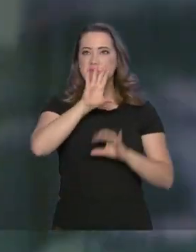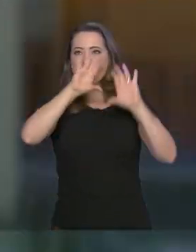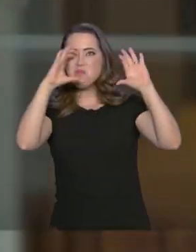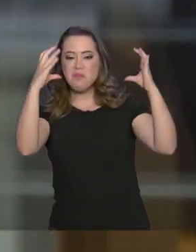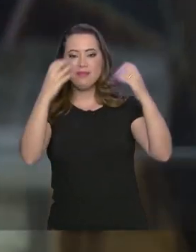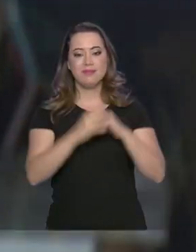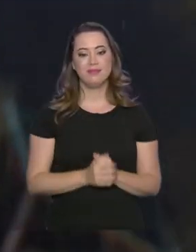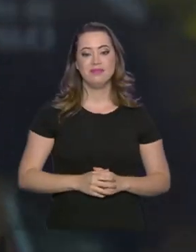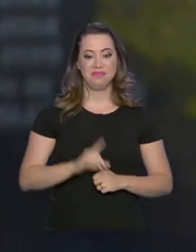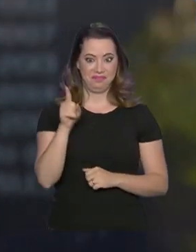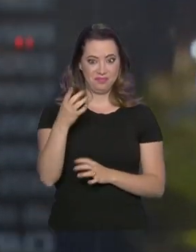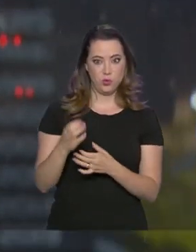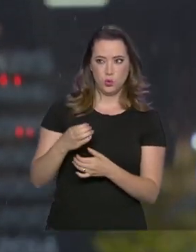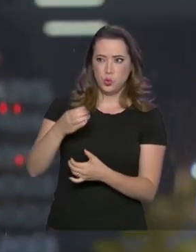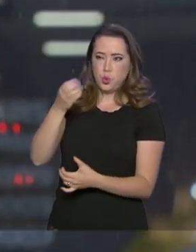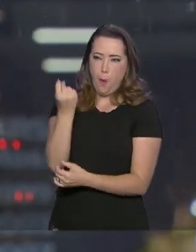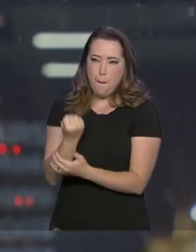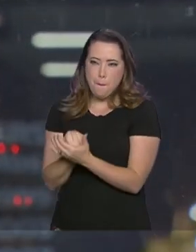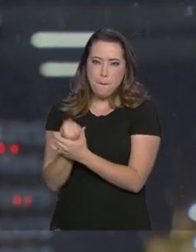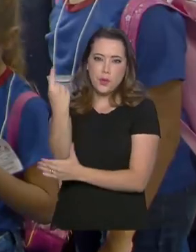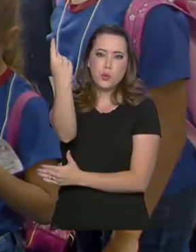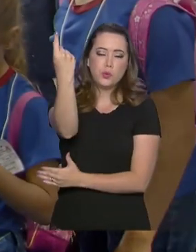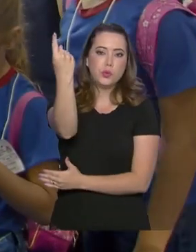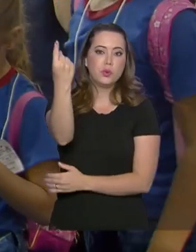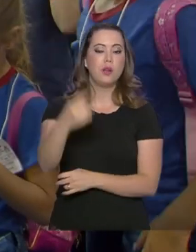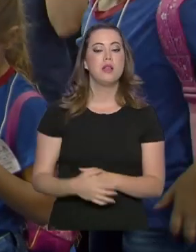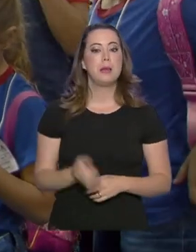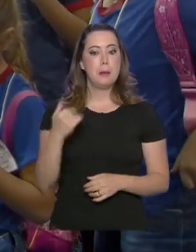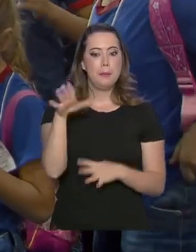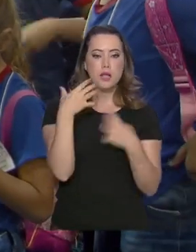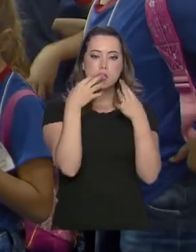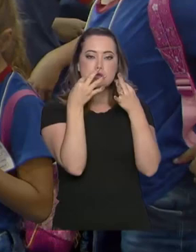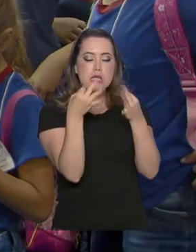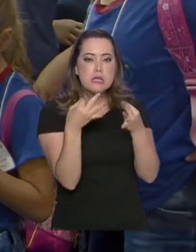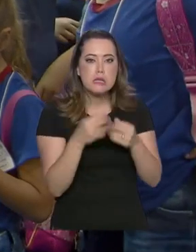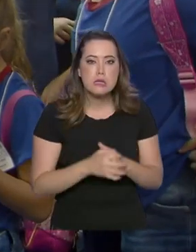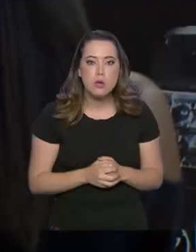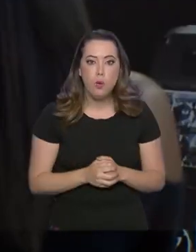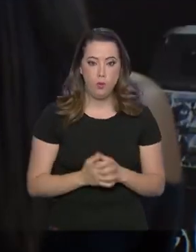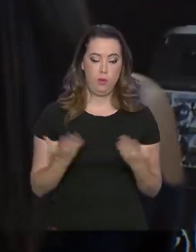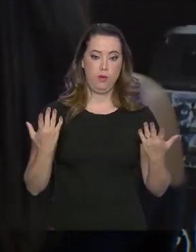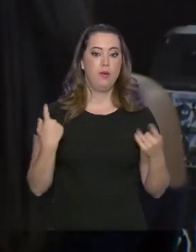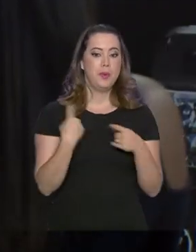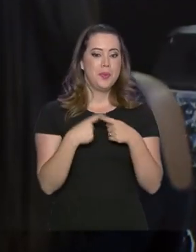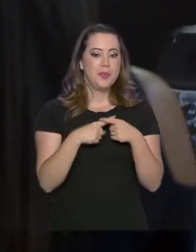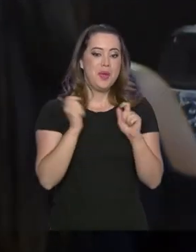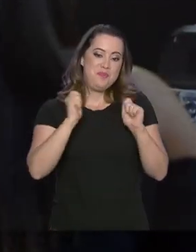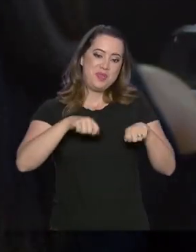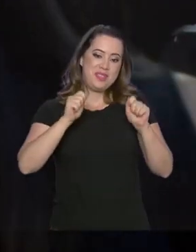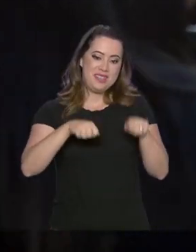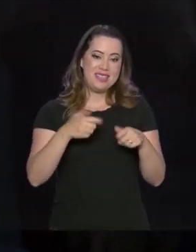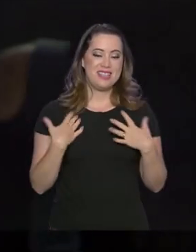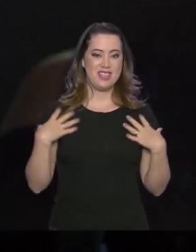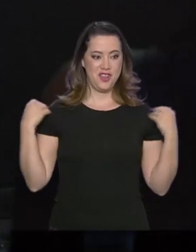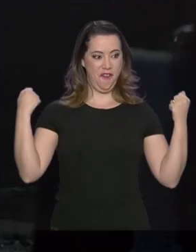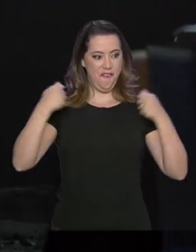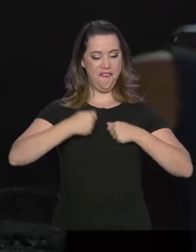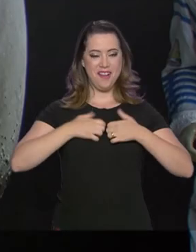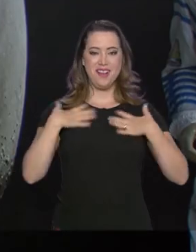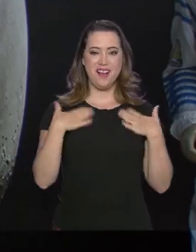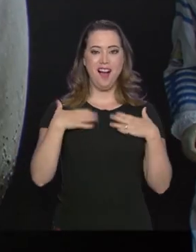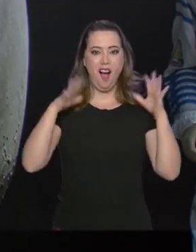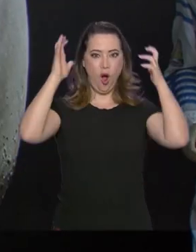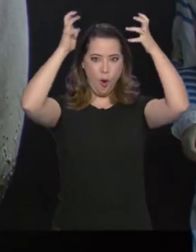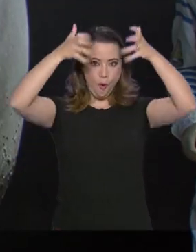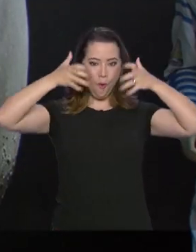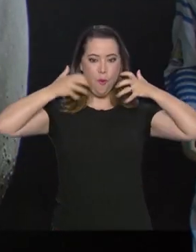foguetes em exposição são a atração que mais prende os olhares. E é possível se vestir de astronauta